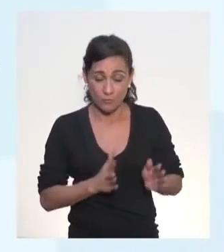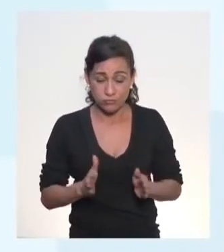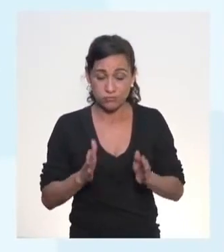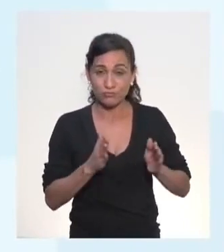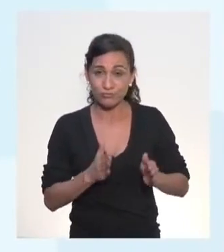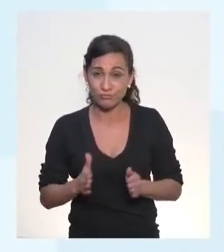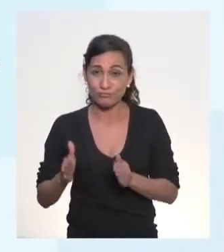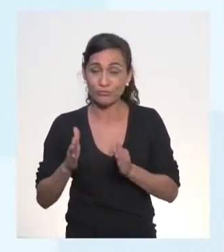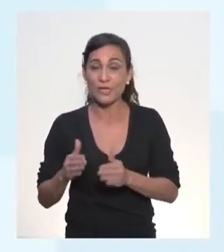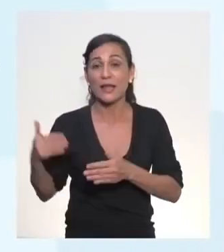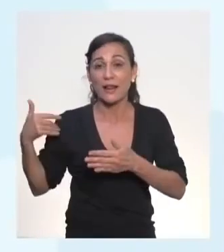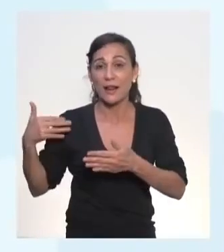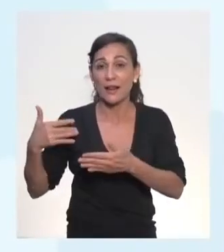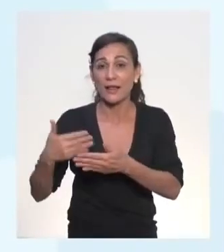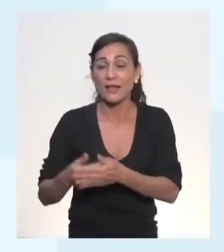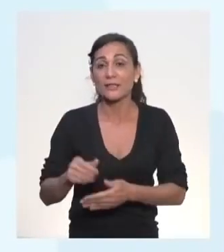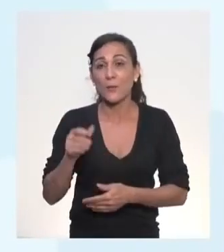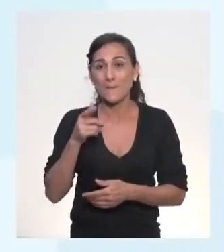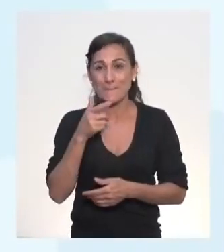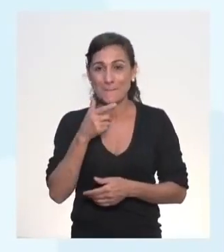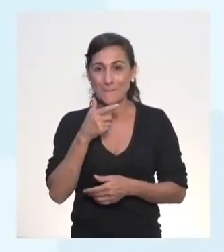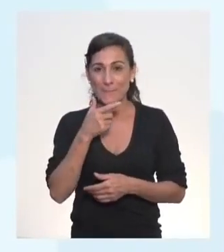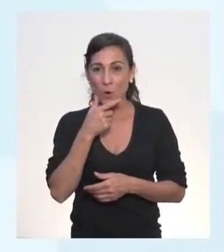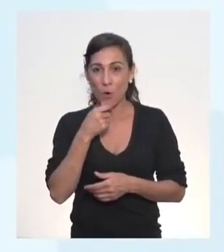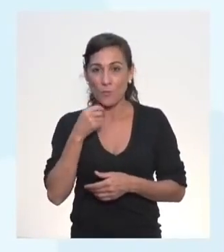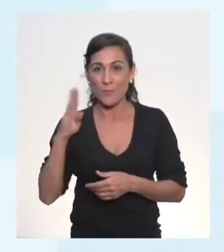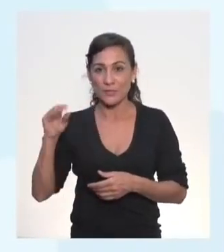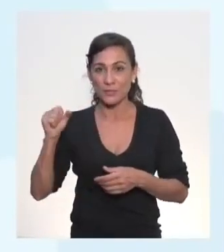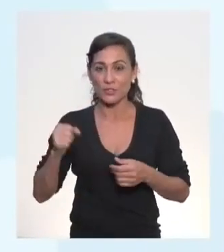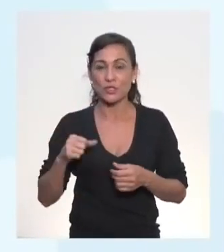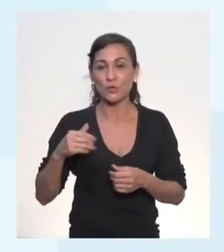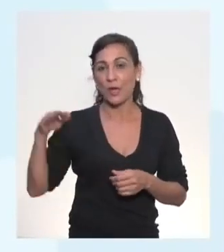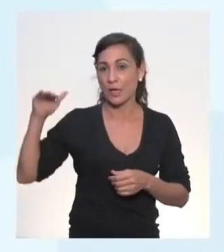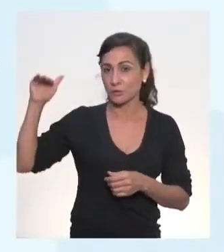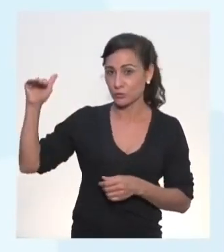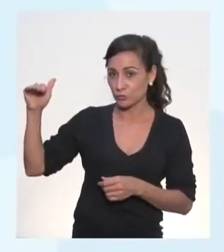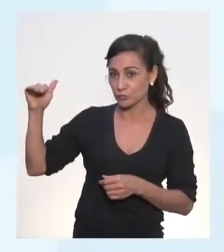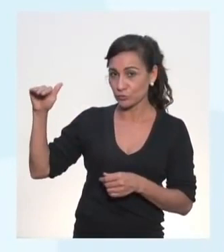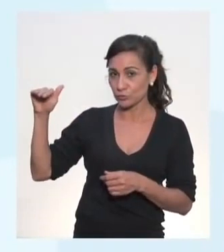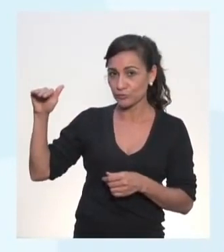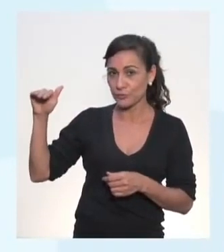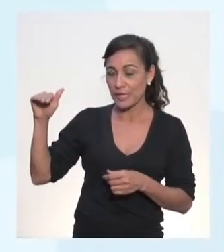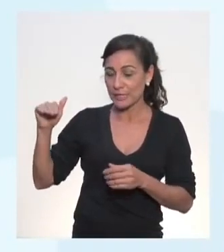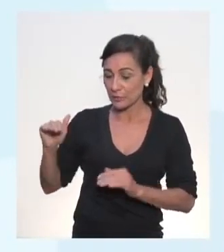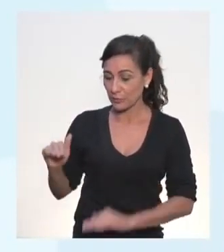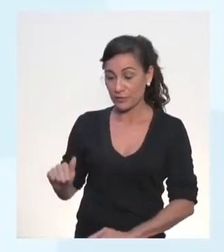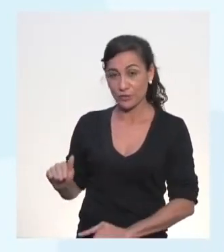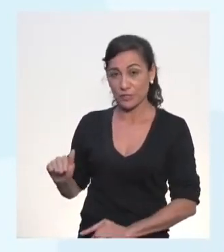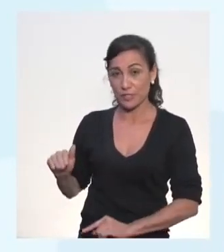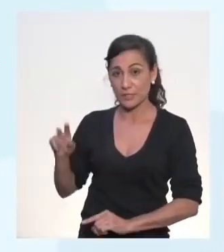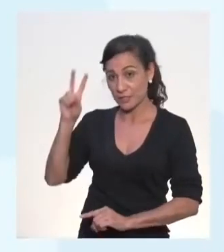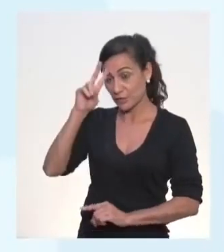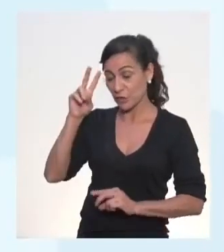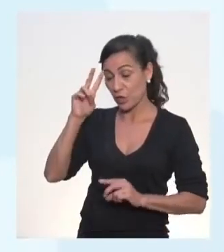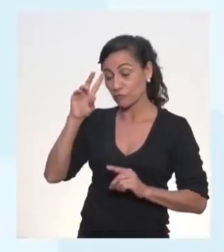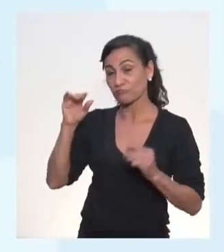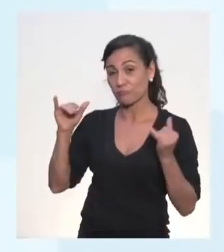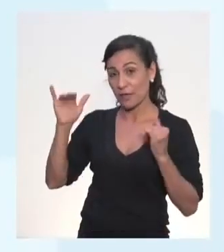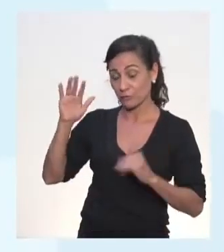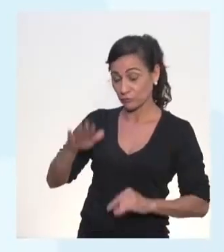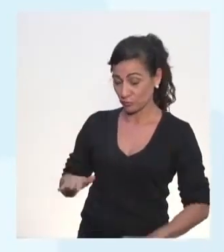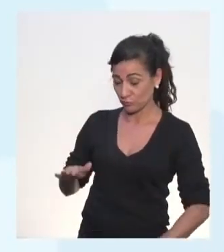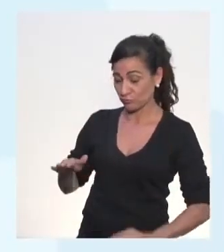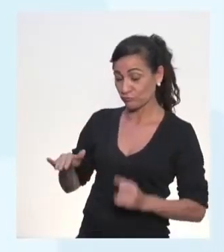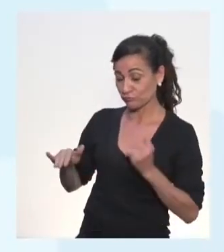seja, Bentinho é velho, velho não, né? Um adulto. Ele conta a história dele de criança,